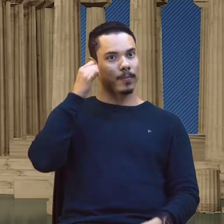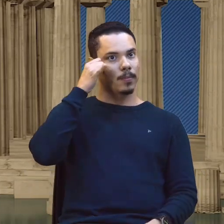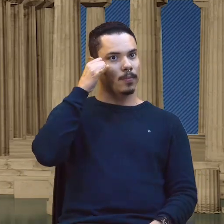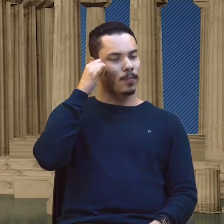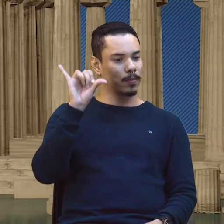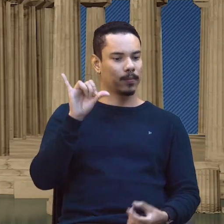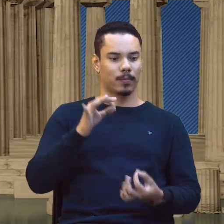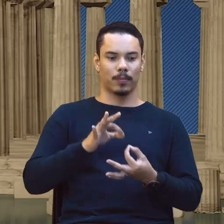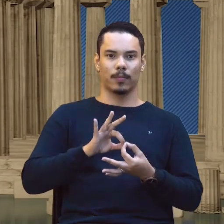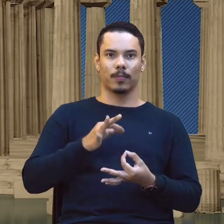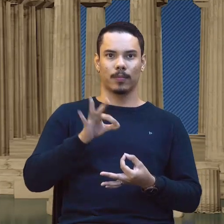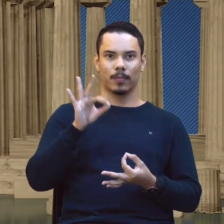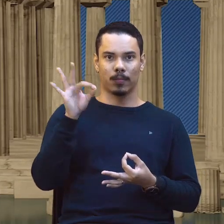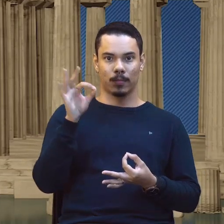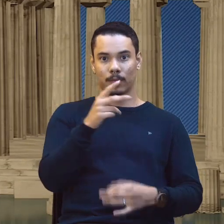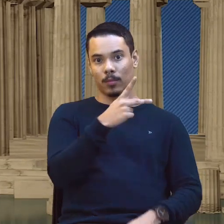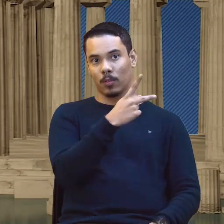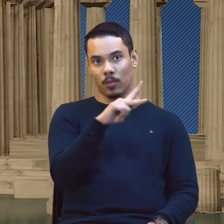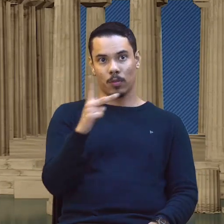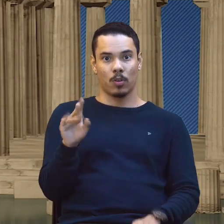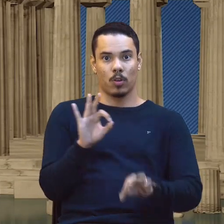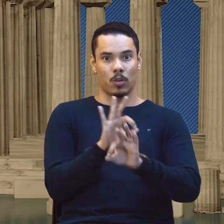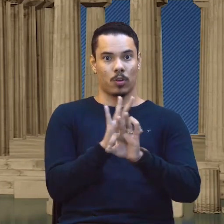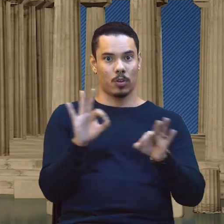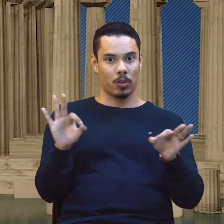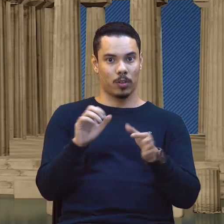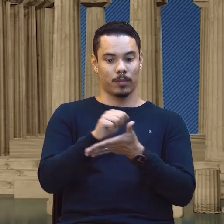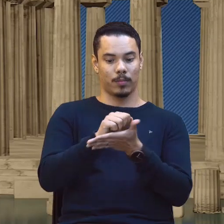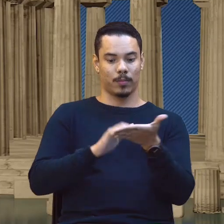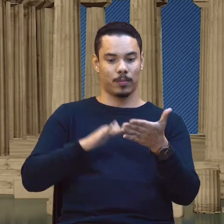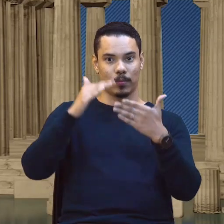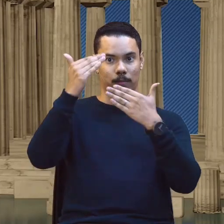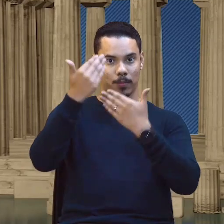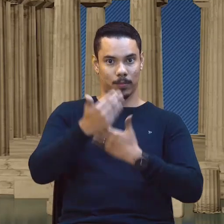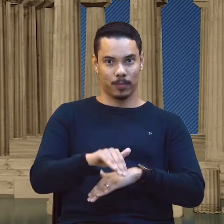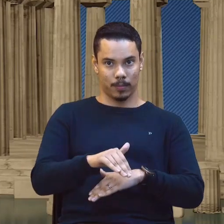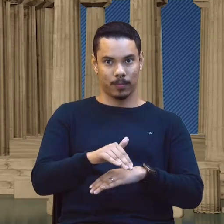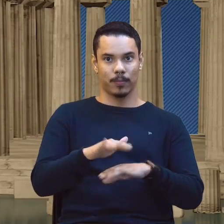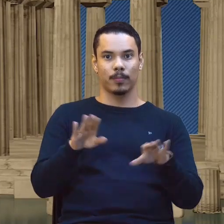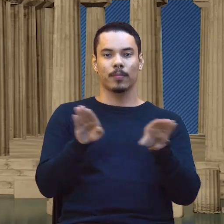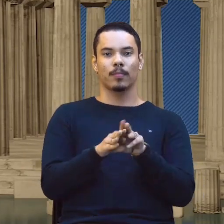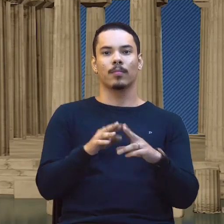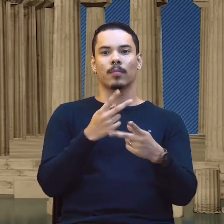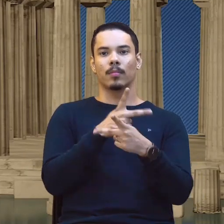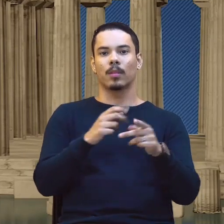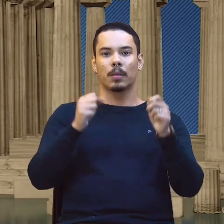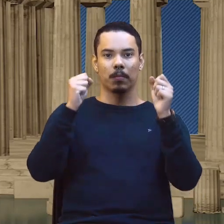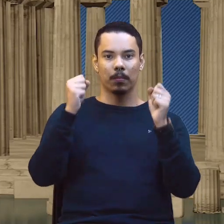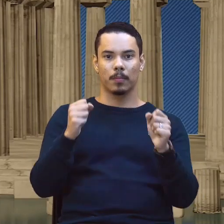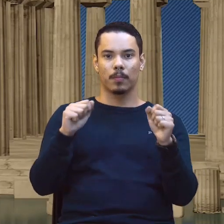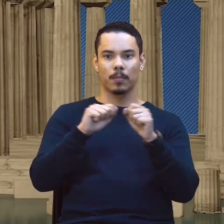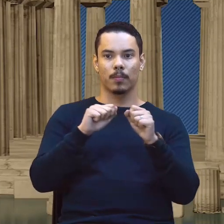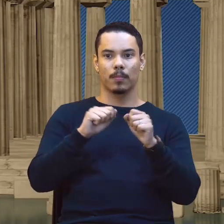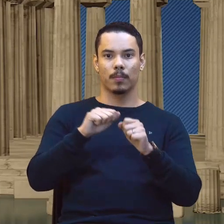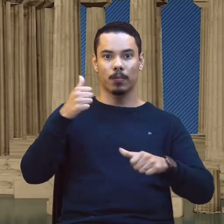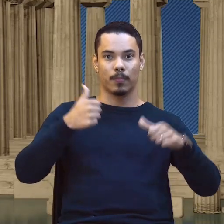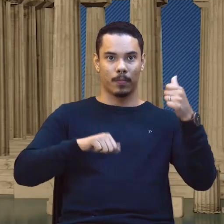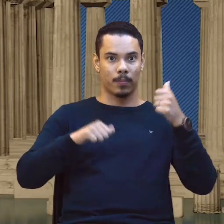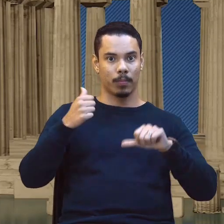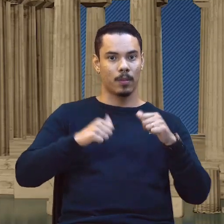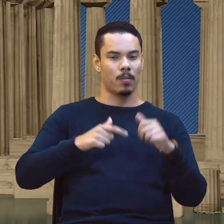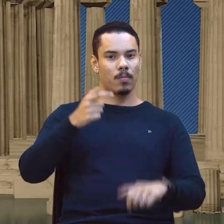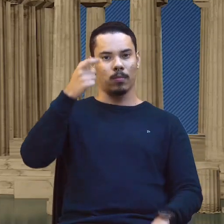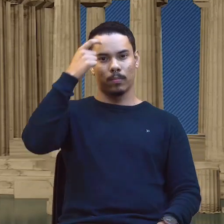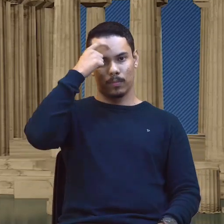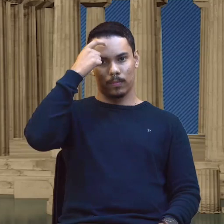né? Vocês tenham uma ótima atividade, né? Vocês possam fazer essa avaliação, né? De maneira consciente,